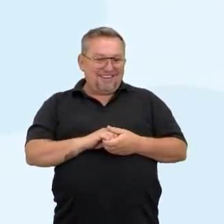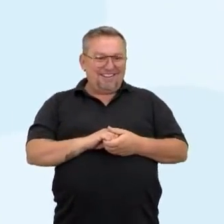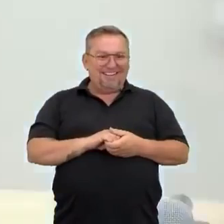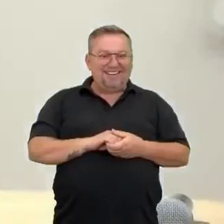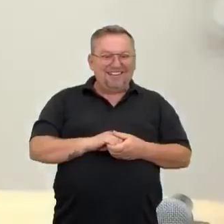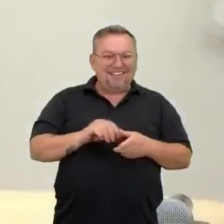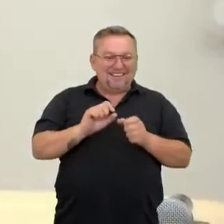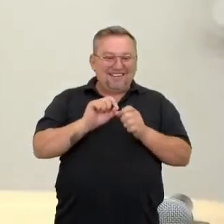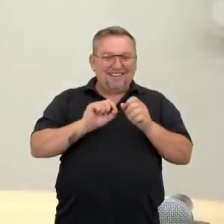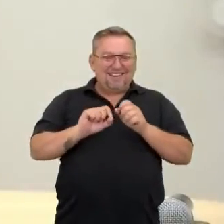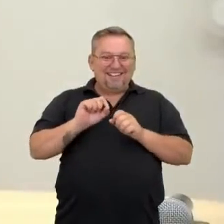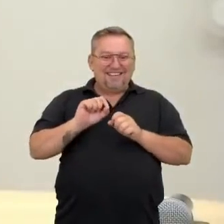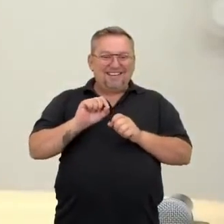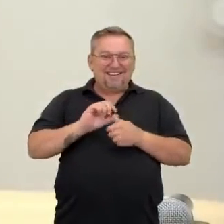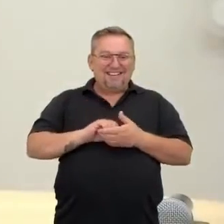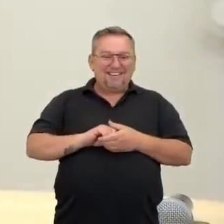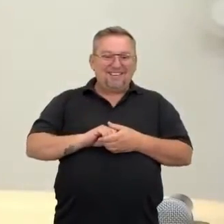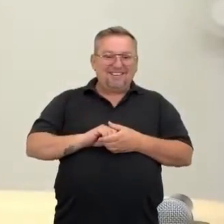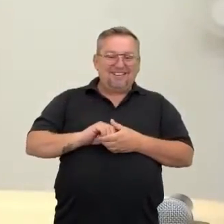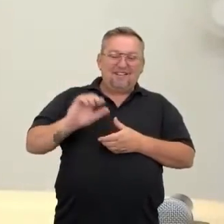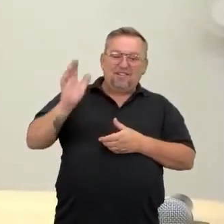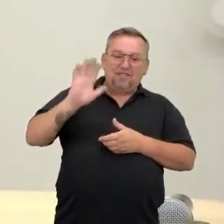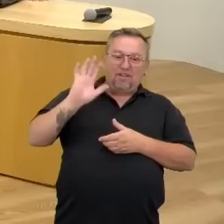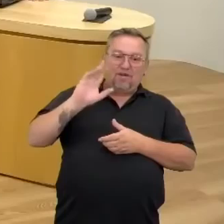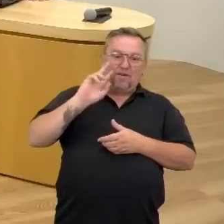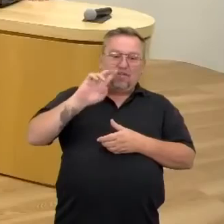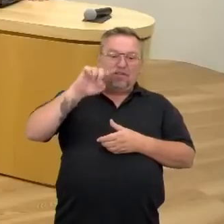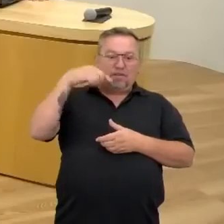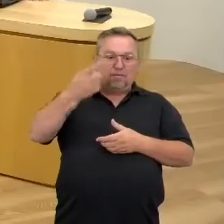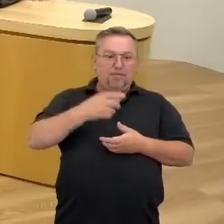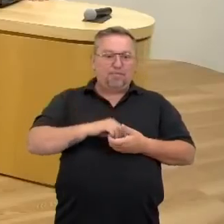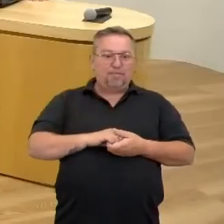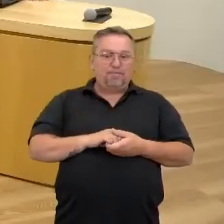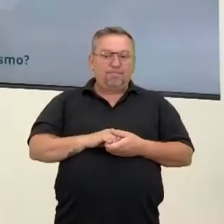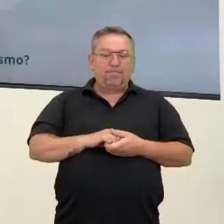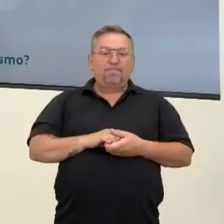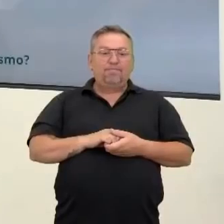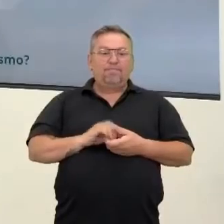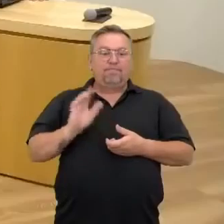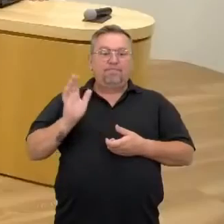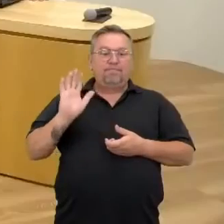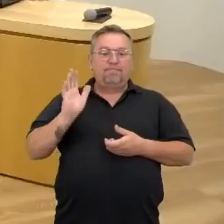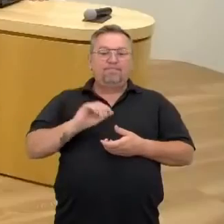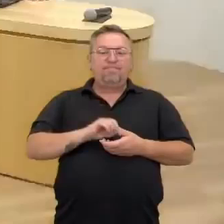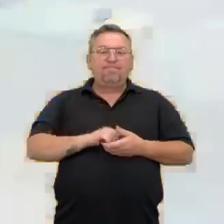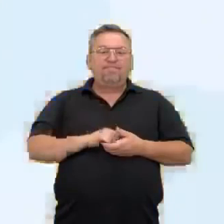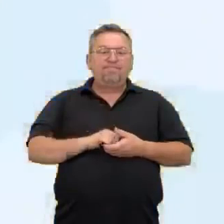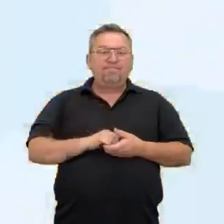Nos ajudaram com Libras. É isso aí. Bye, everybody. See you next week. See you. Bye, bye.